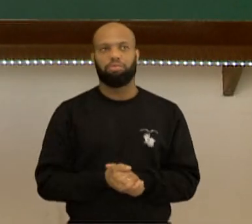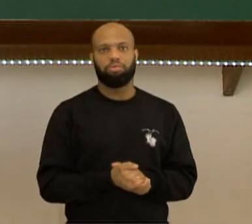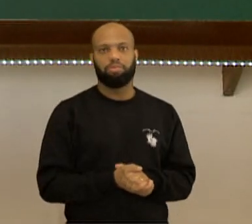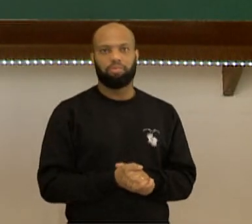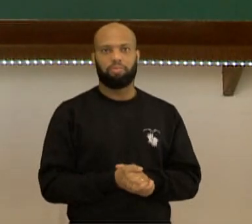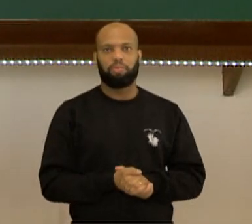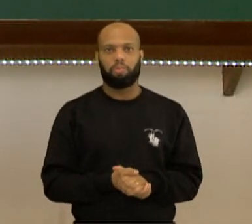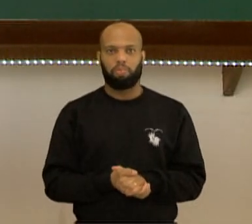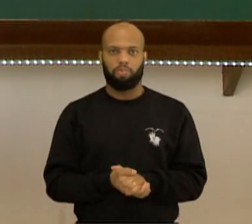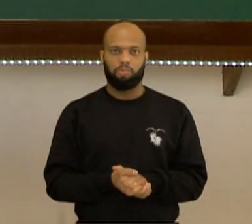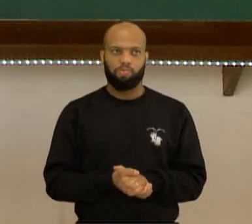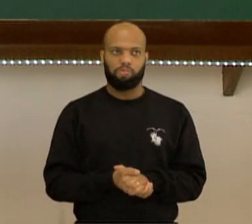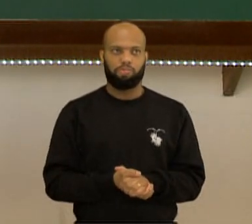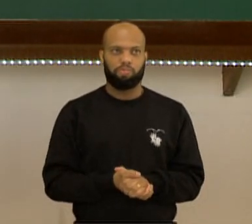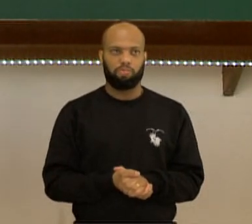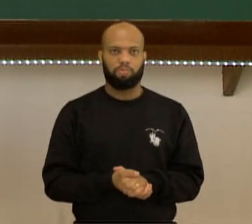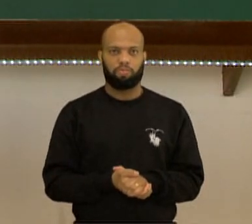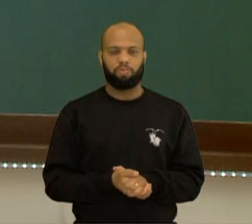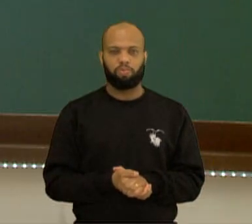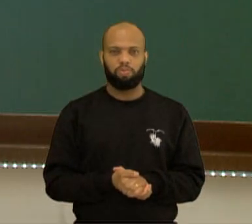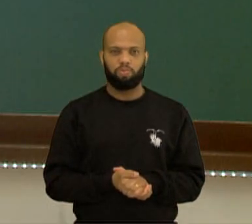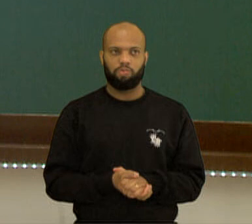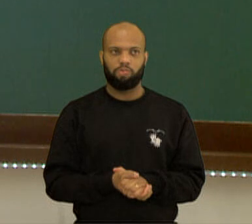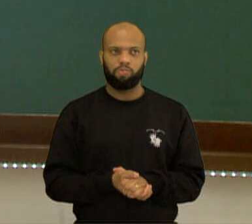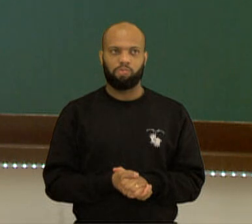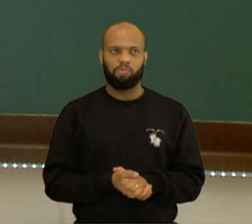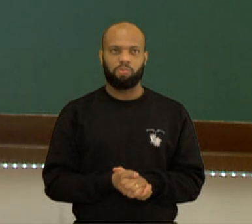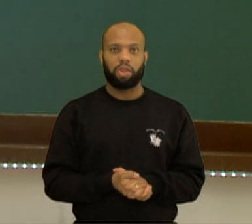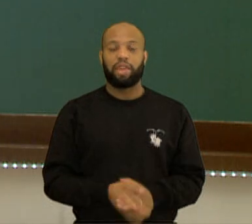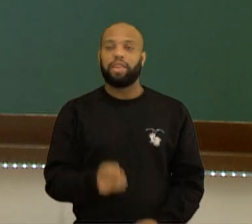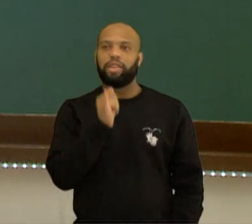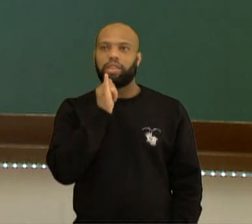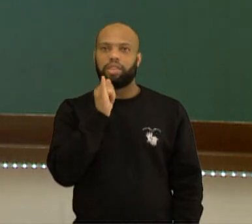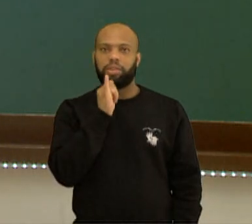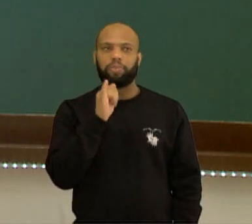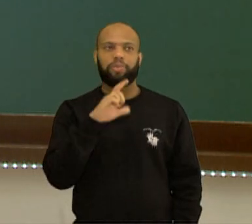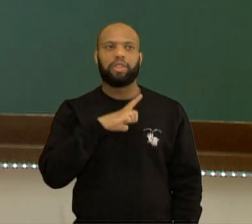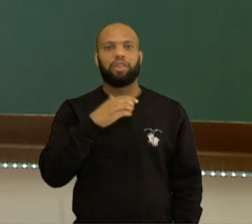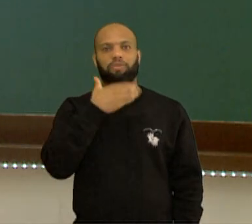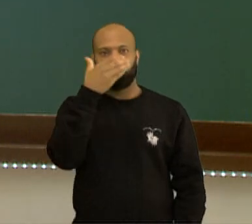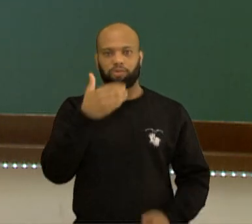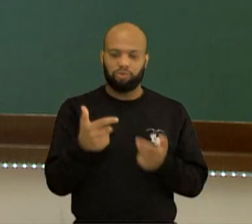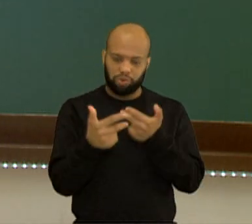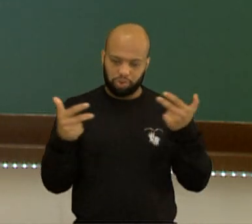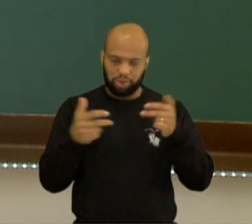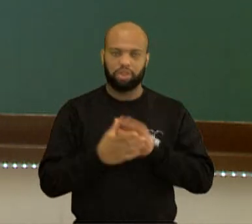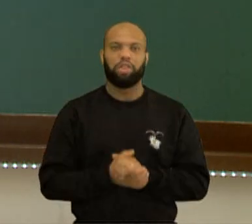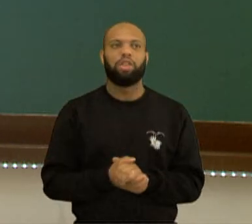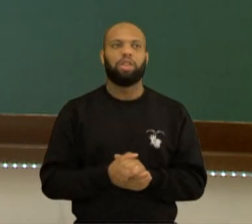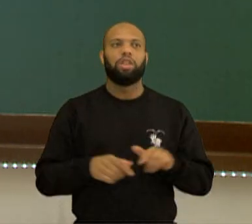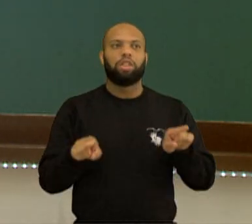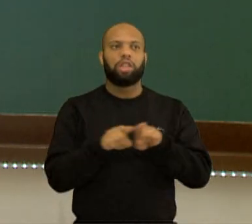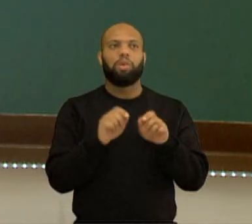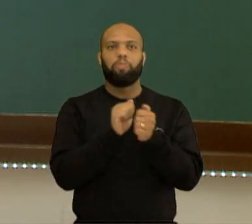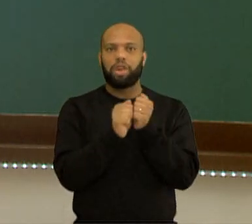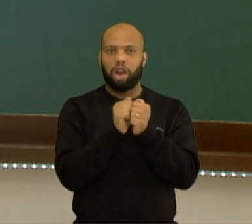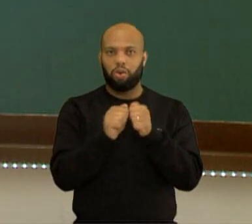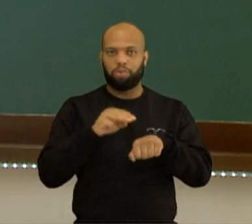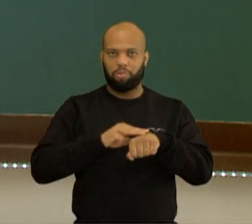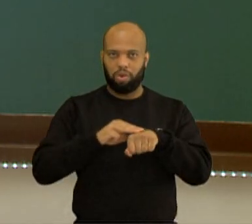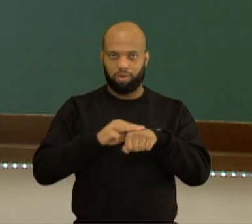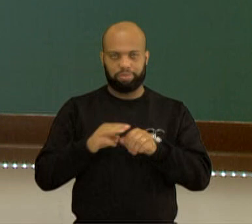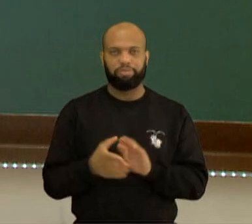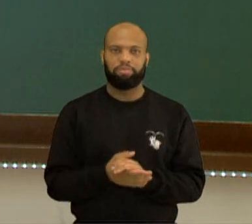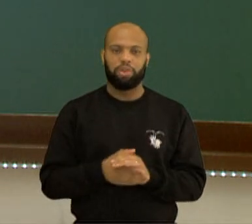tem uma grande quantidade de carboidrato em relação aos demais. O exemplo, as frutas, o arroz integral,